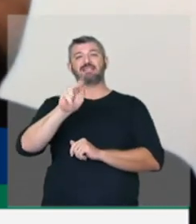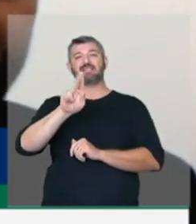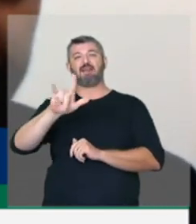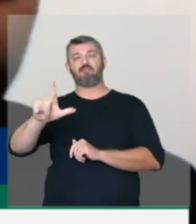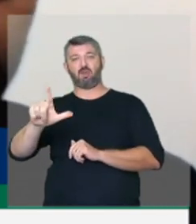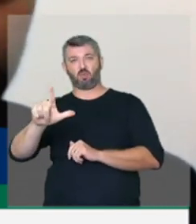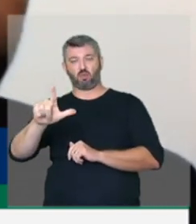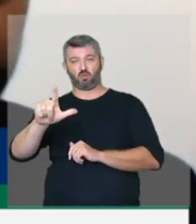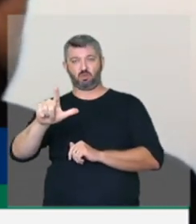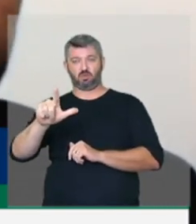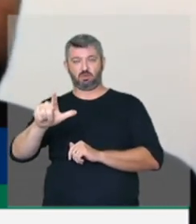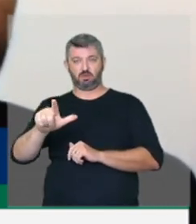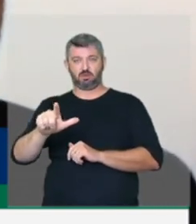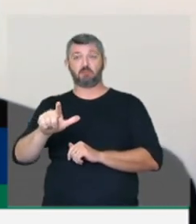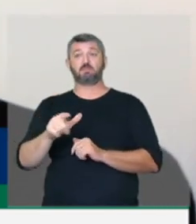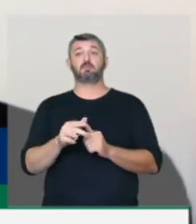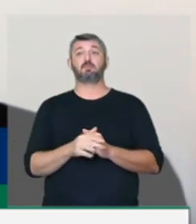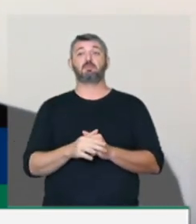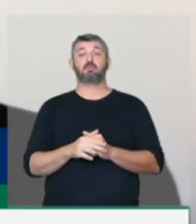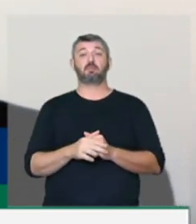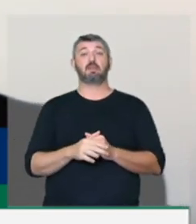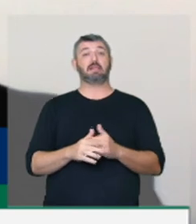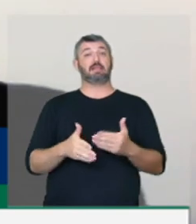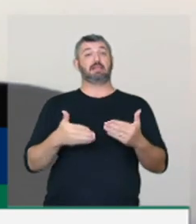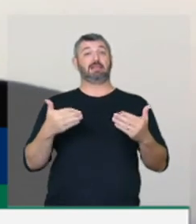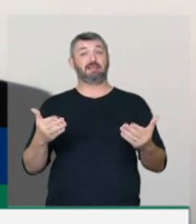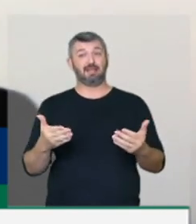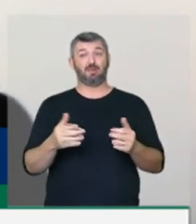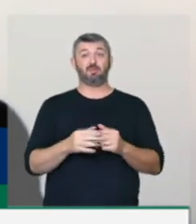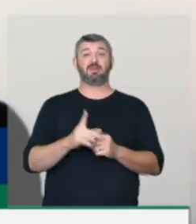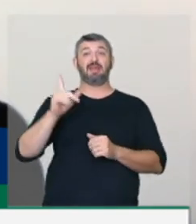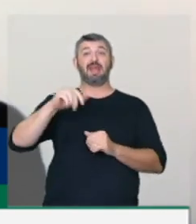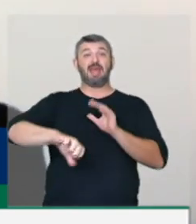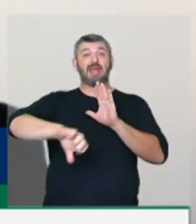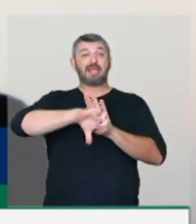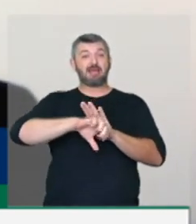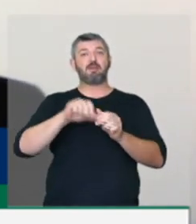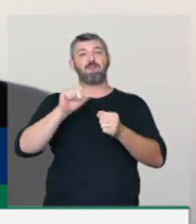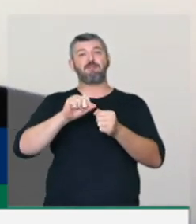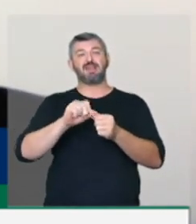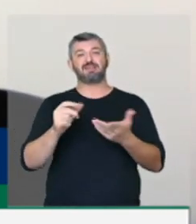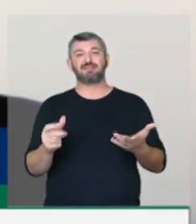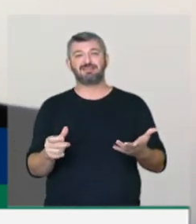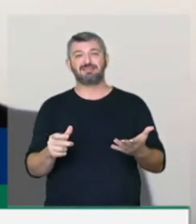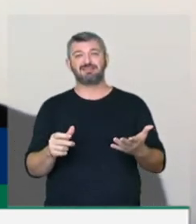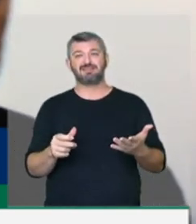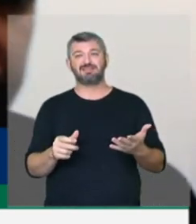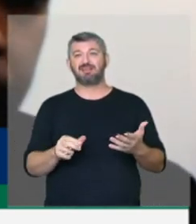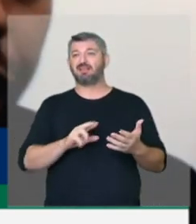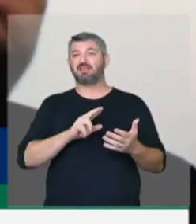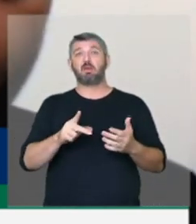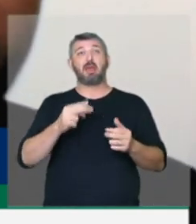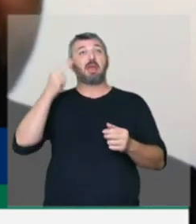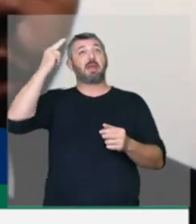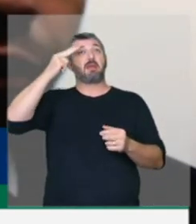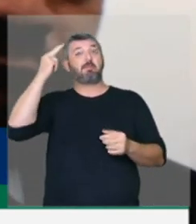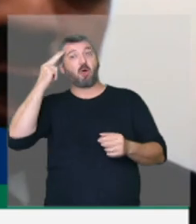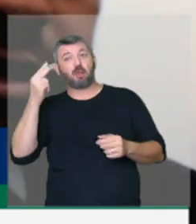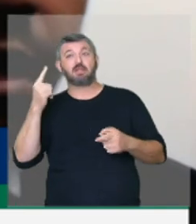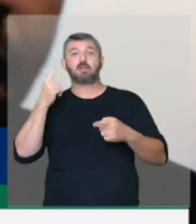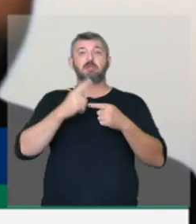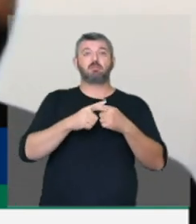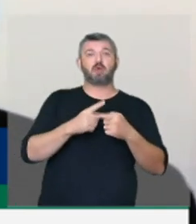de inafiançabilidade, portanto, é do crime cometido e não da eventual hipótese de não concessão